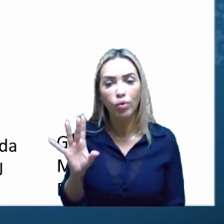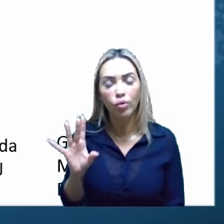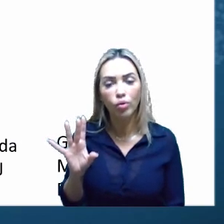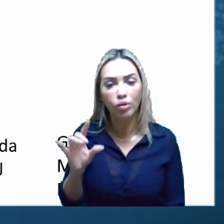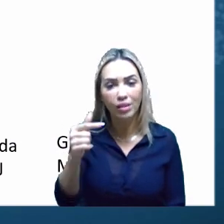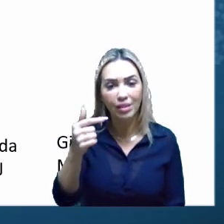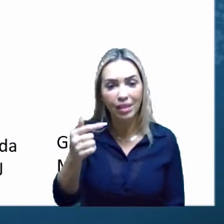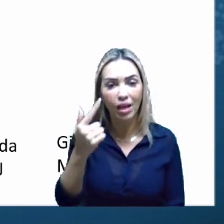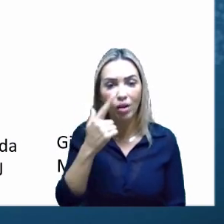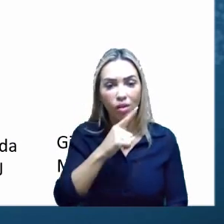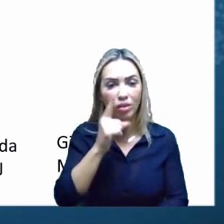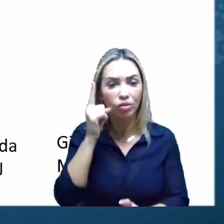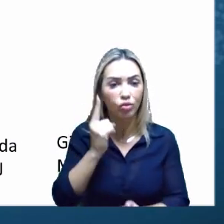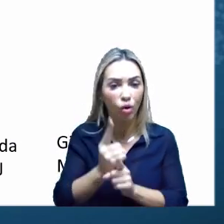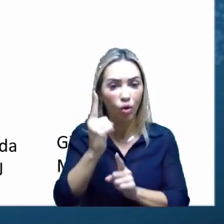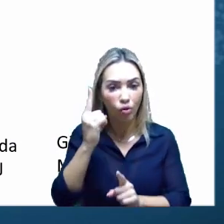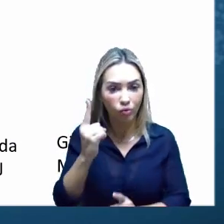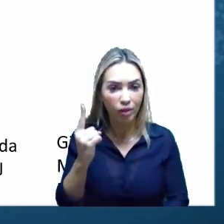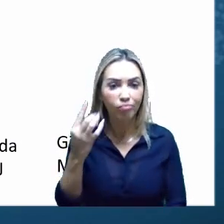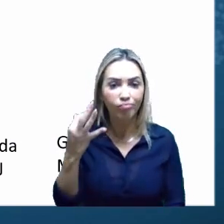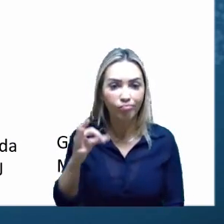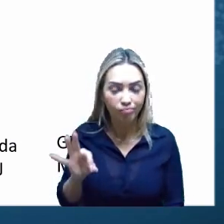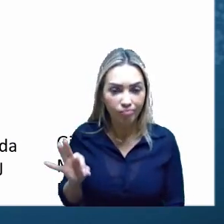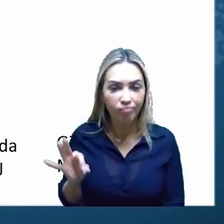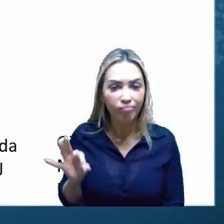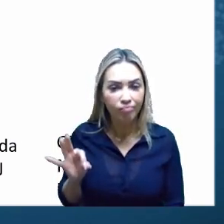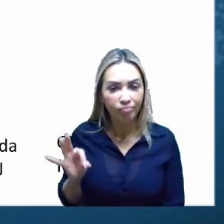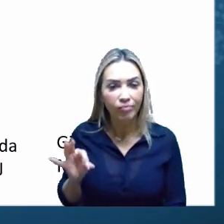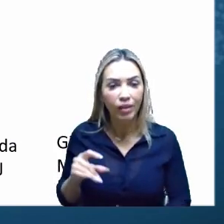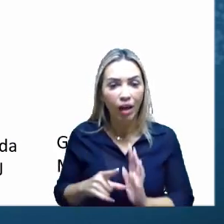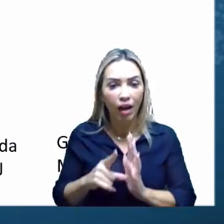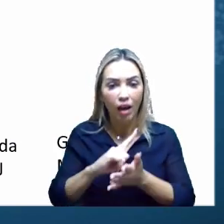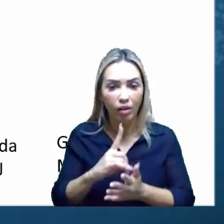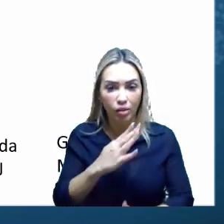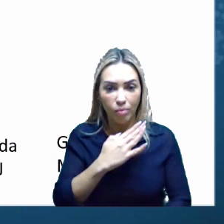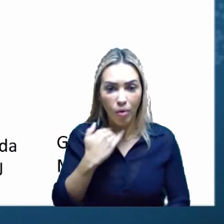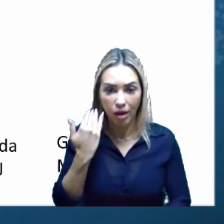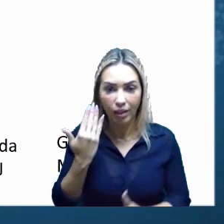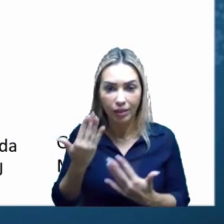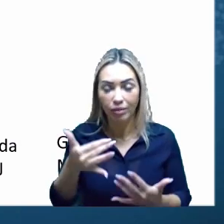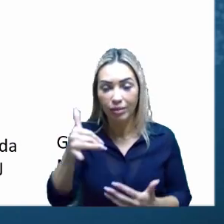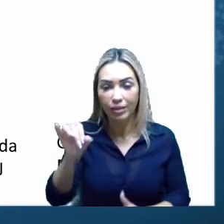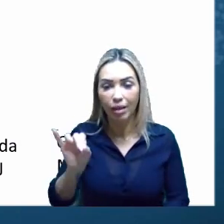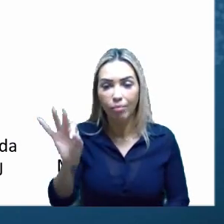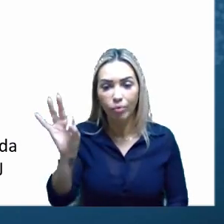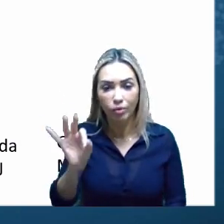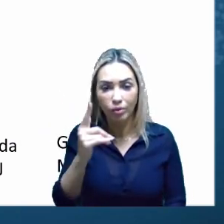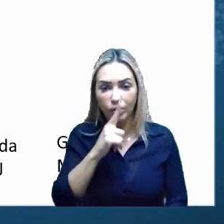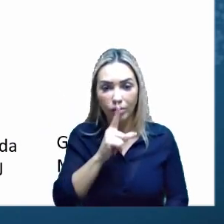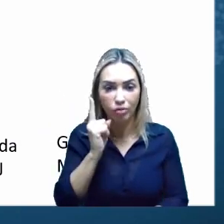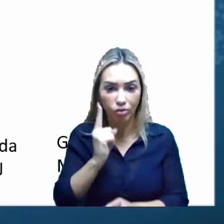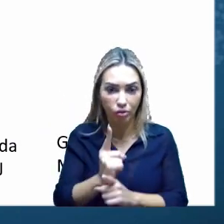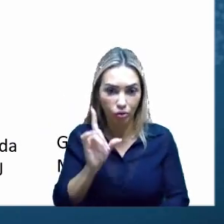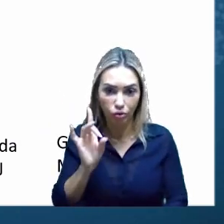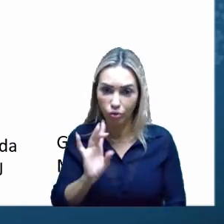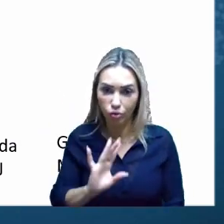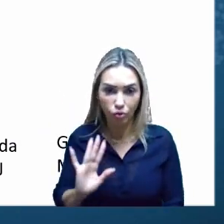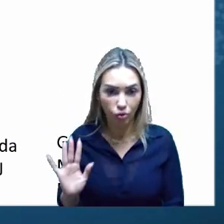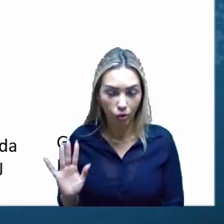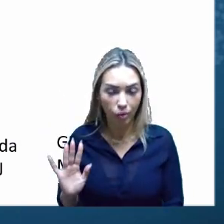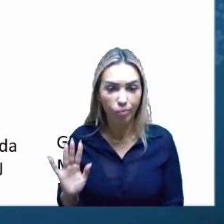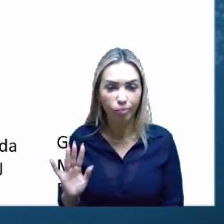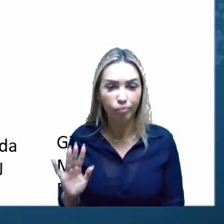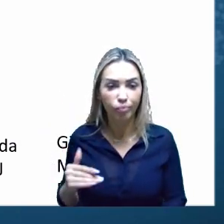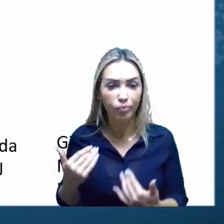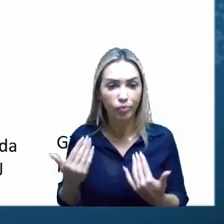7 foram diagnosticados antes de morrer, então 10% foram diagnosticados somente.